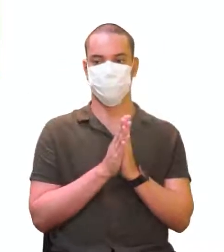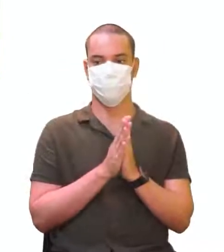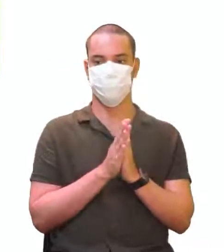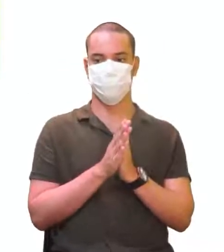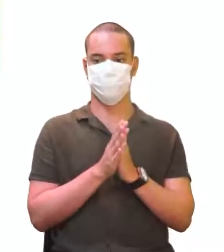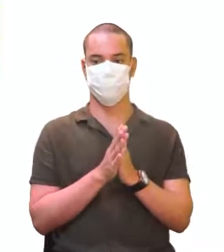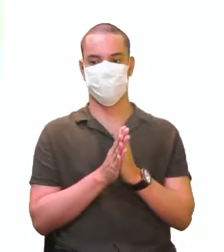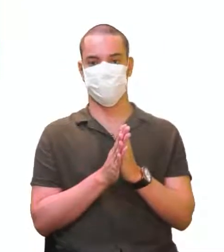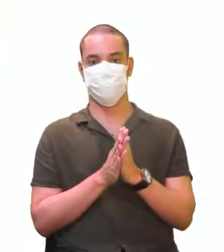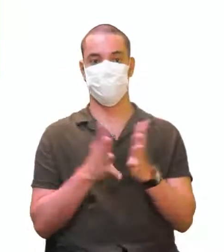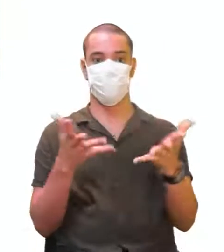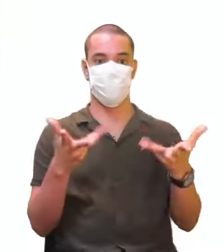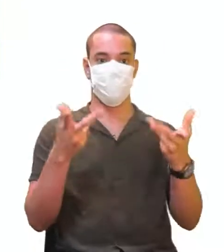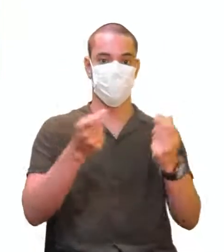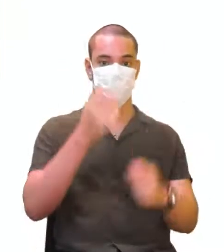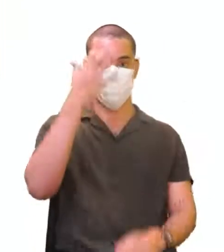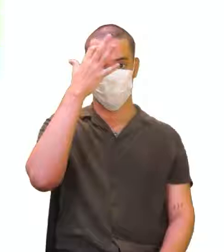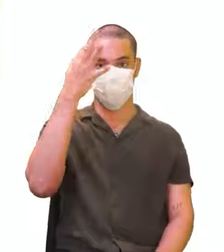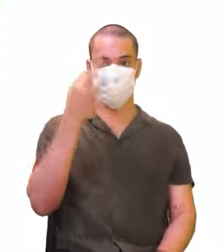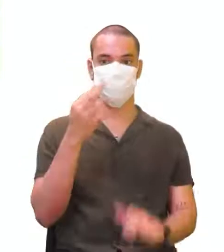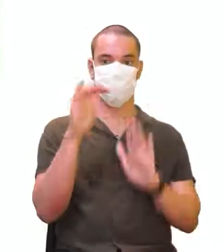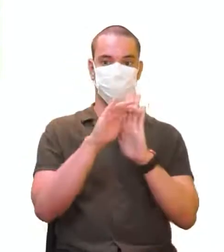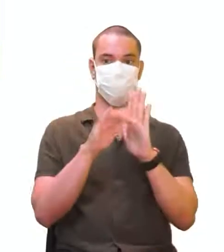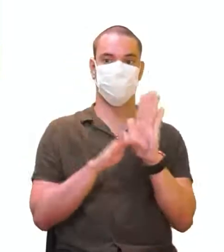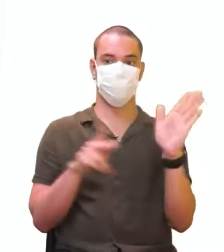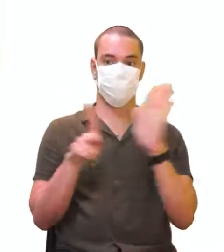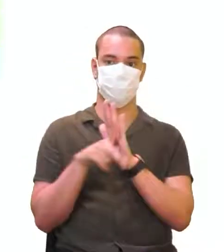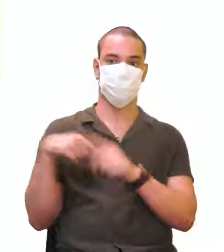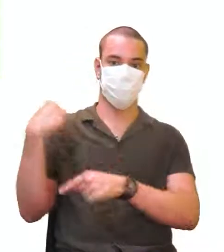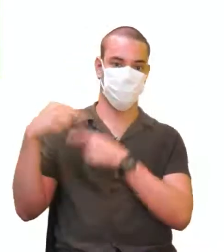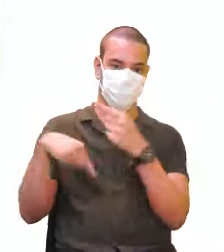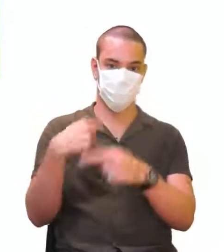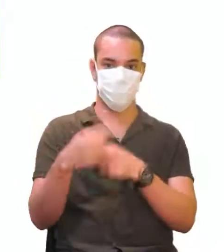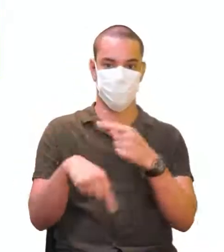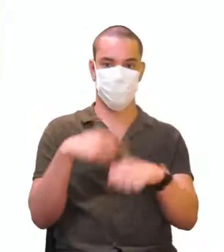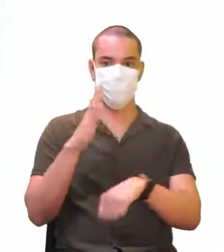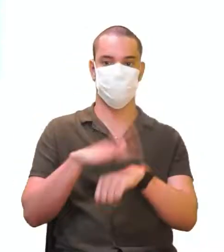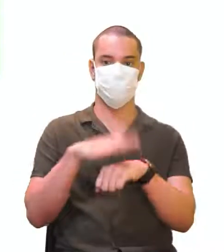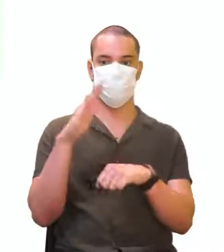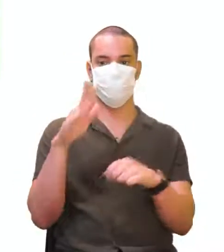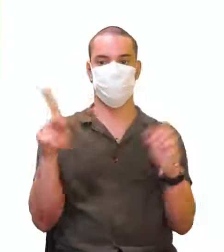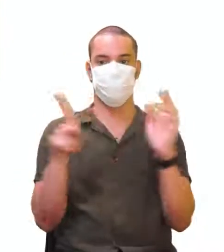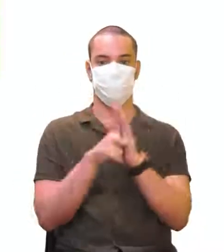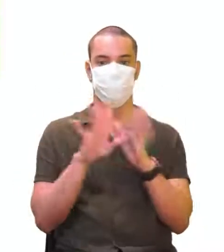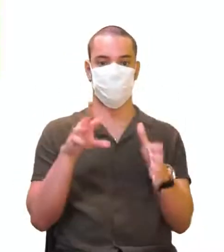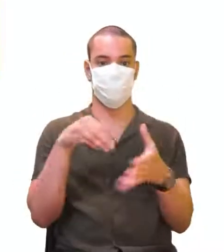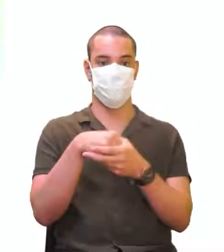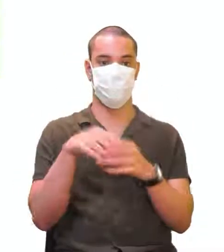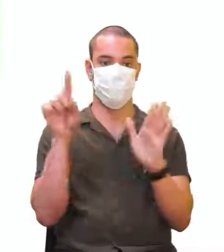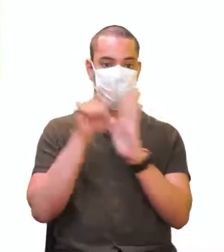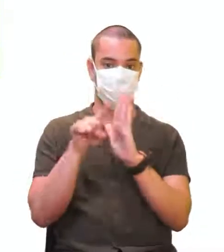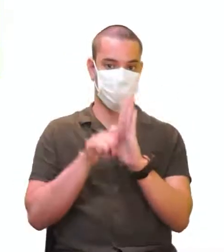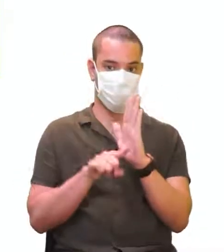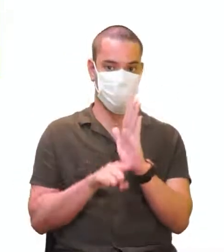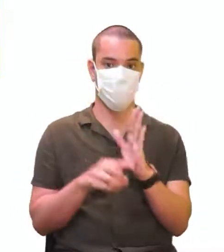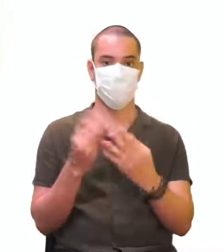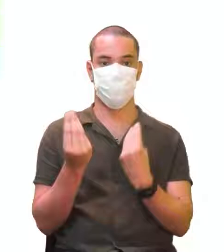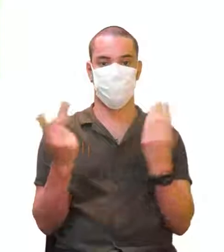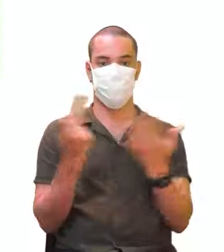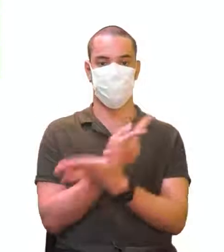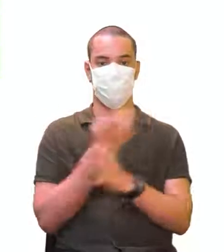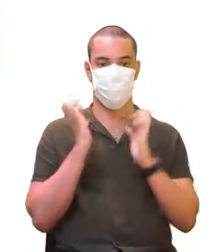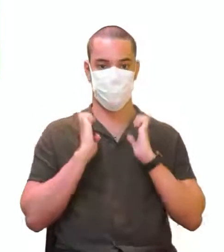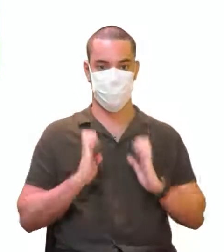para habilidades, prof? Entender os componentes hereditários, suas aplicações na engenharia genética e as questões éticas